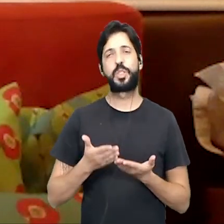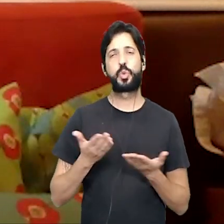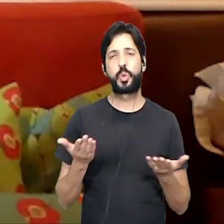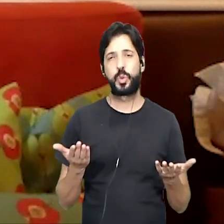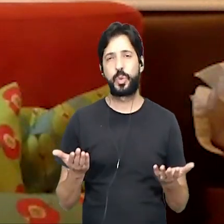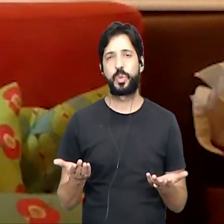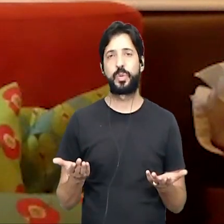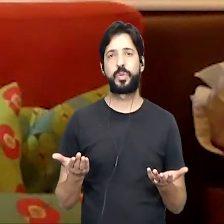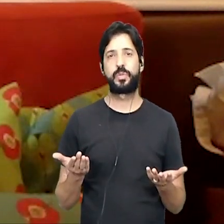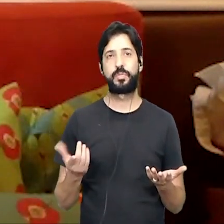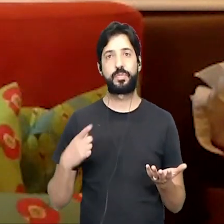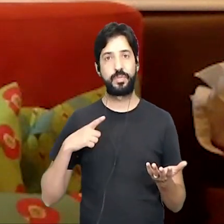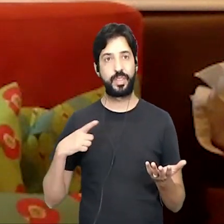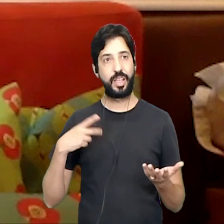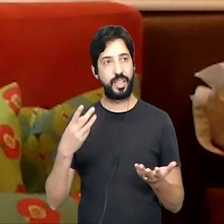levar